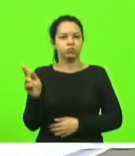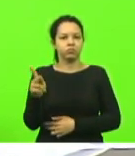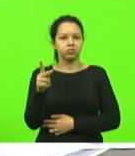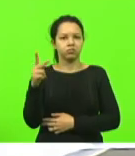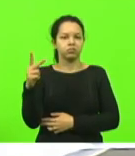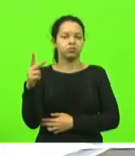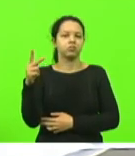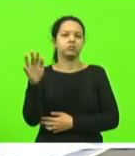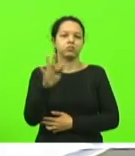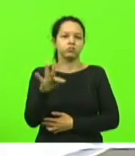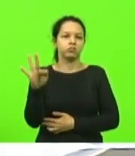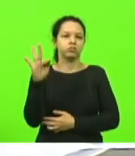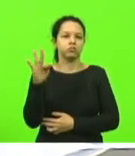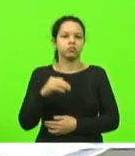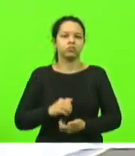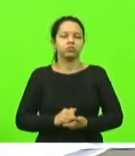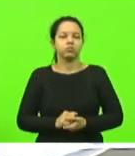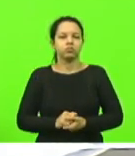em discussão,